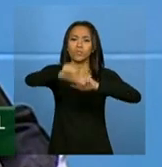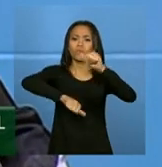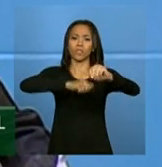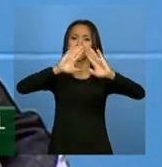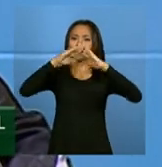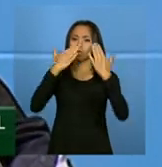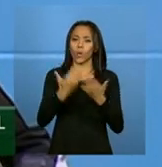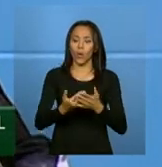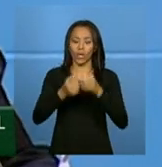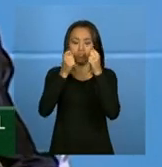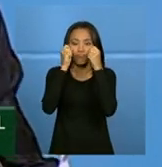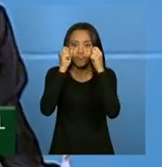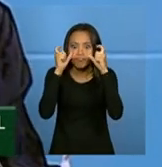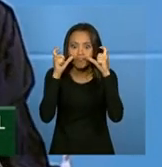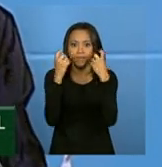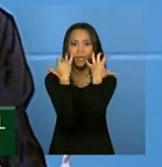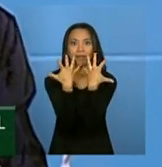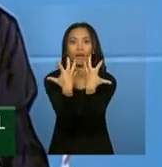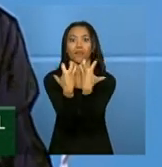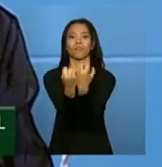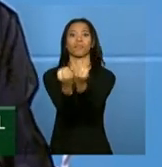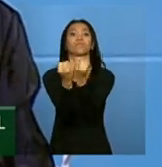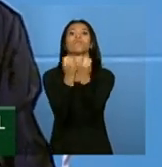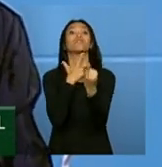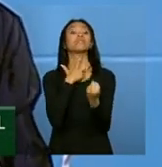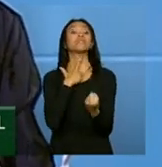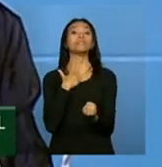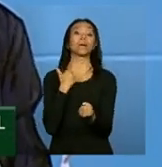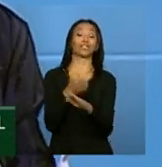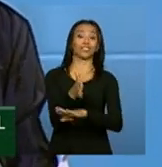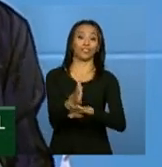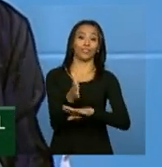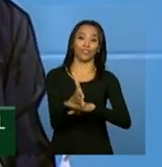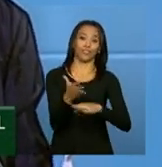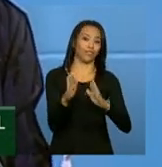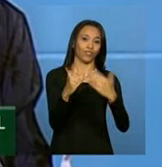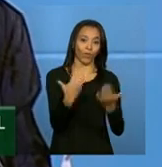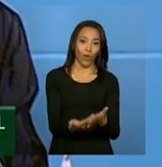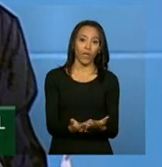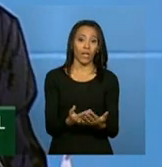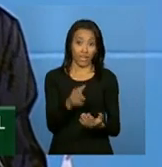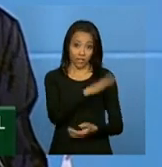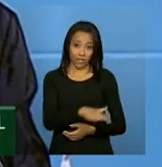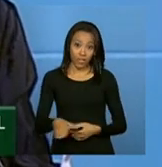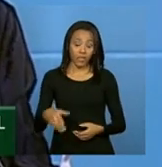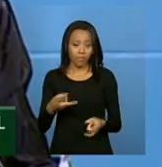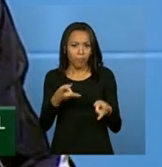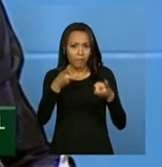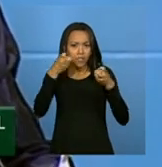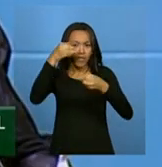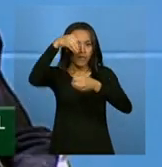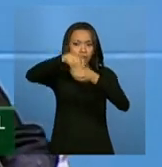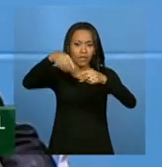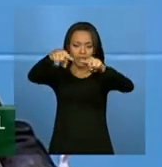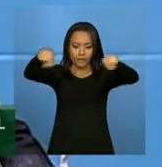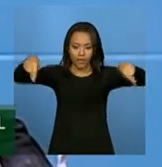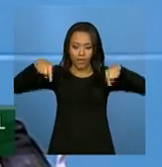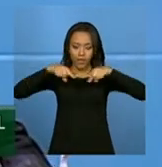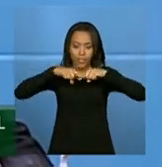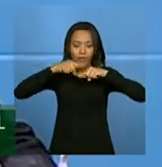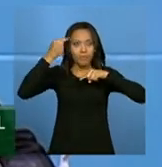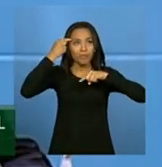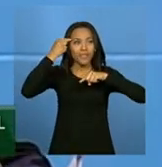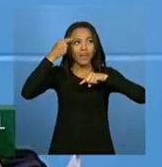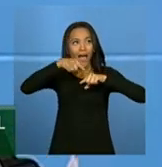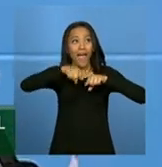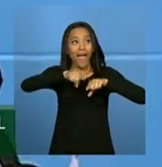mais atraente, em garantir que essas crianças em sala de aula enxerguem na sala de aula também um processo de construção do seu